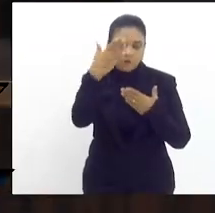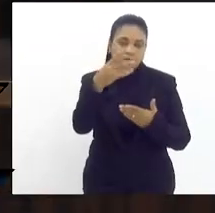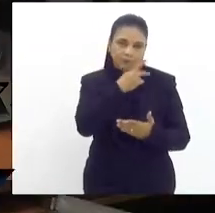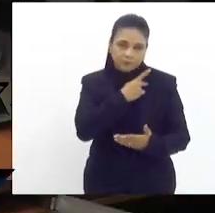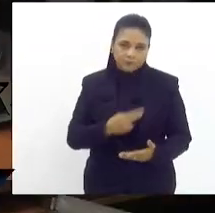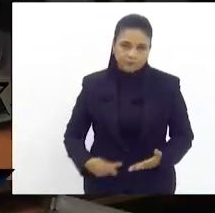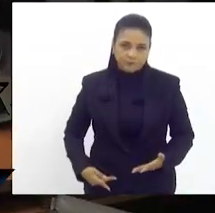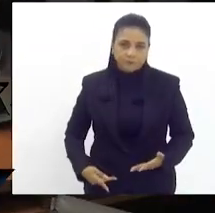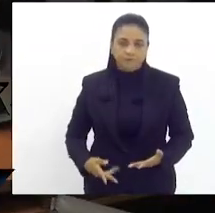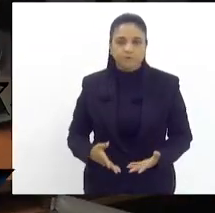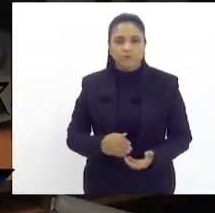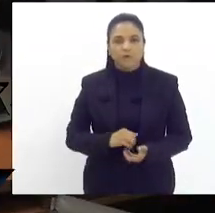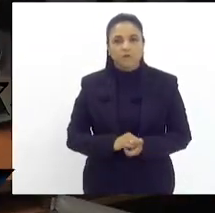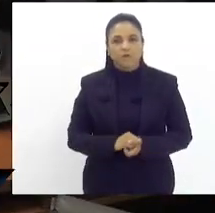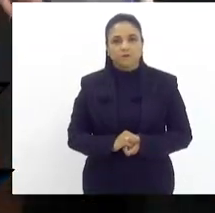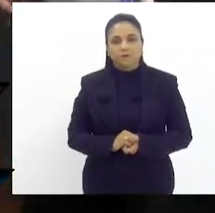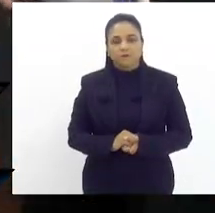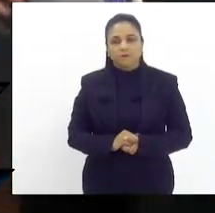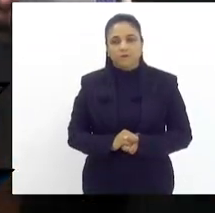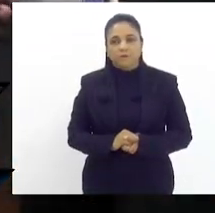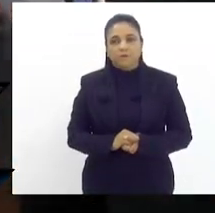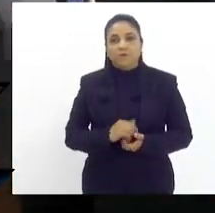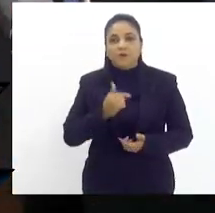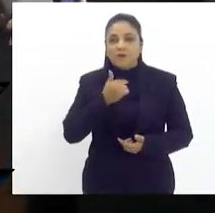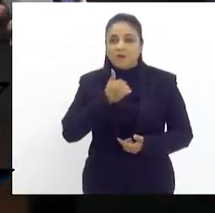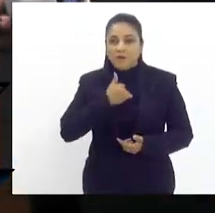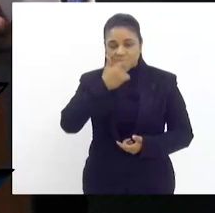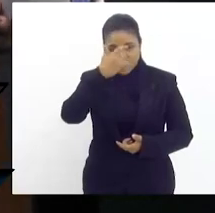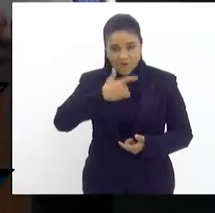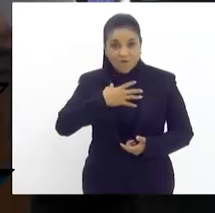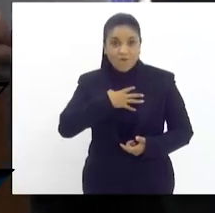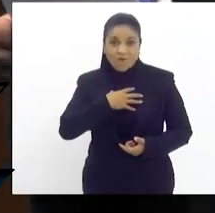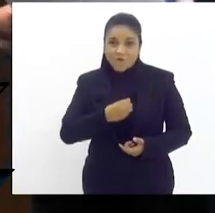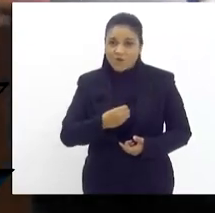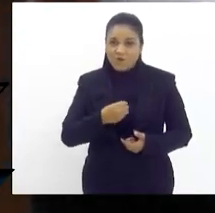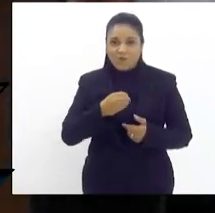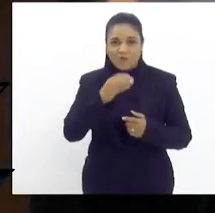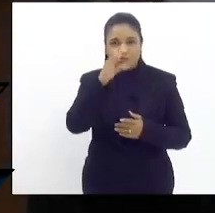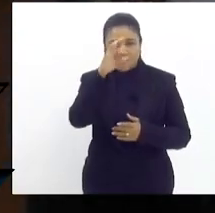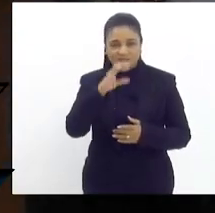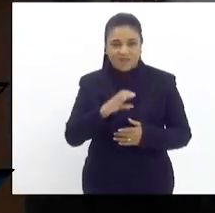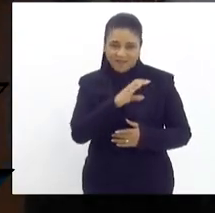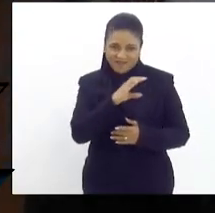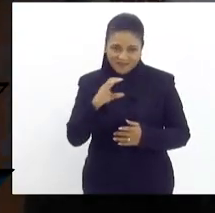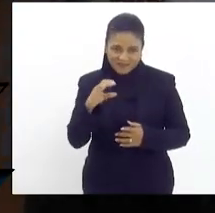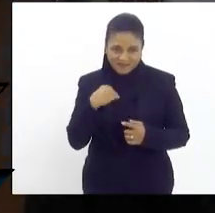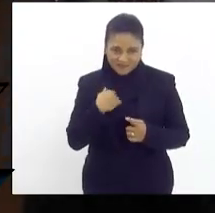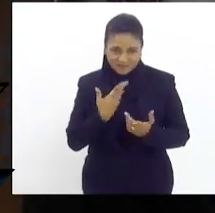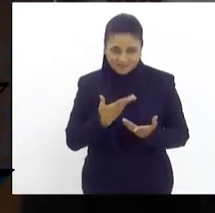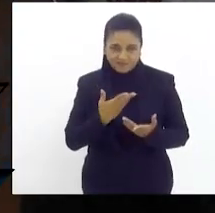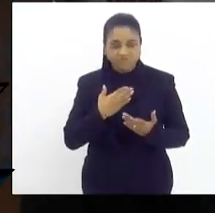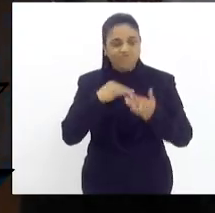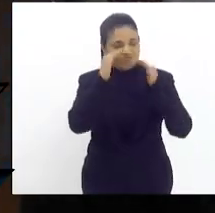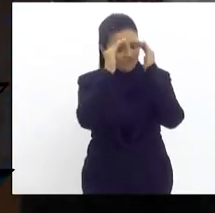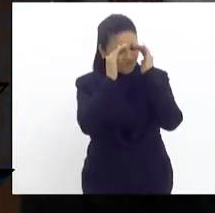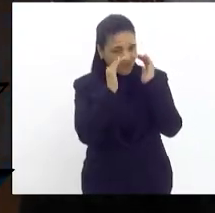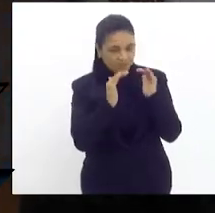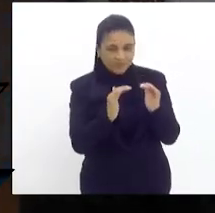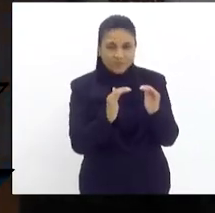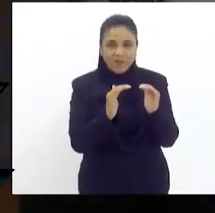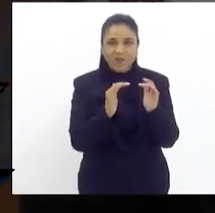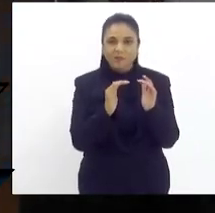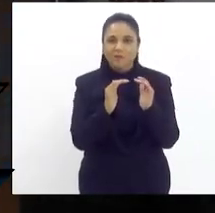Deputado em que Pese eu ser um filho da igreja mas e ter o respeito pela